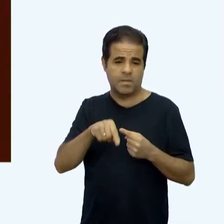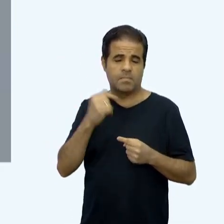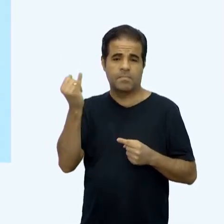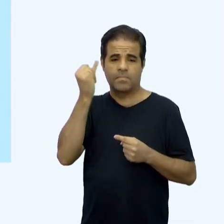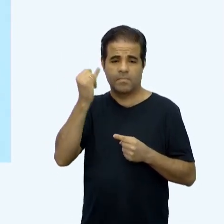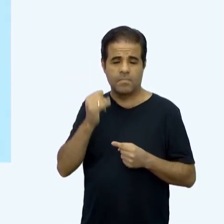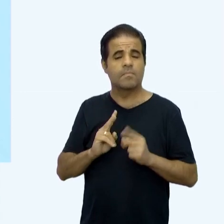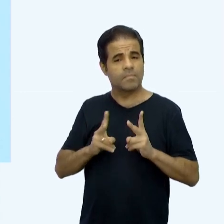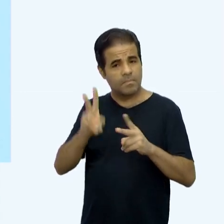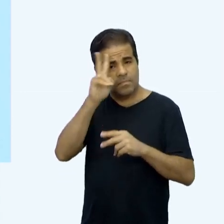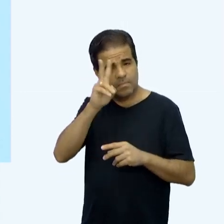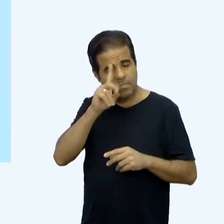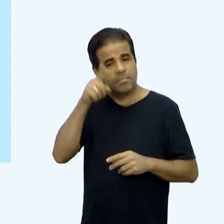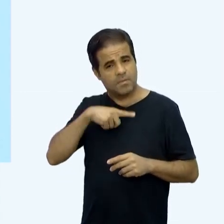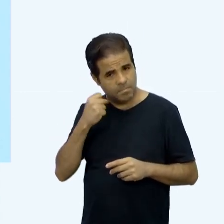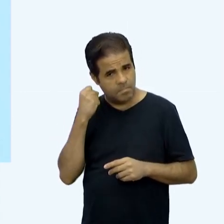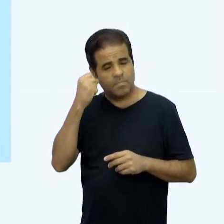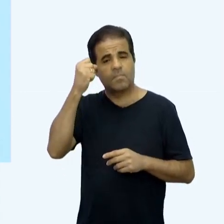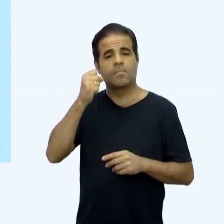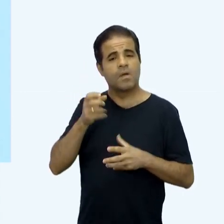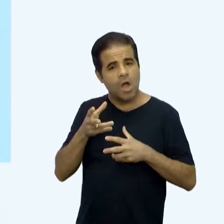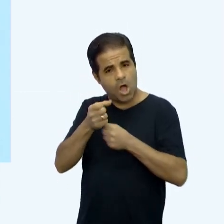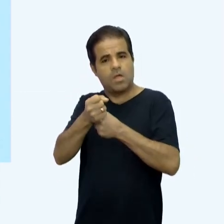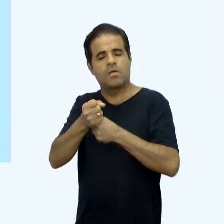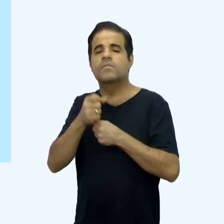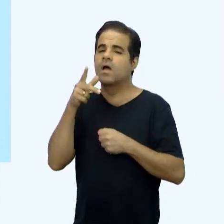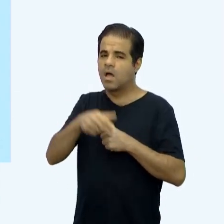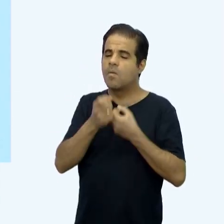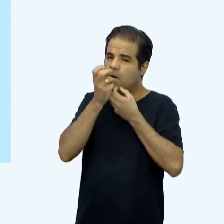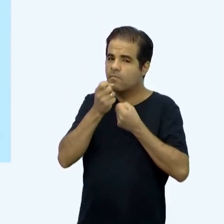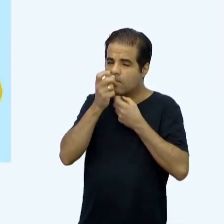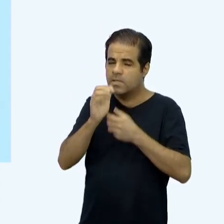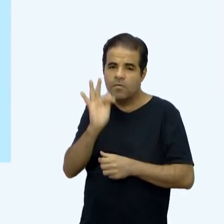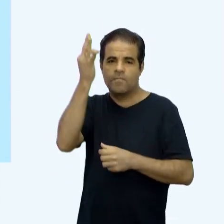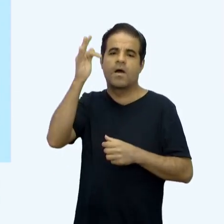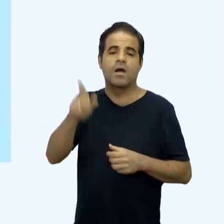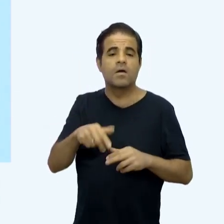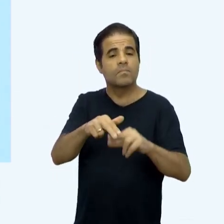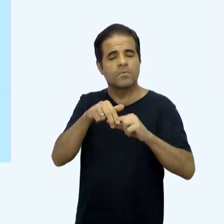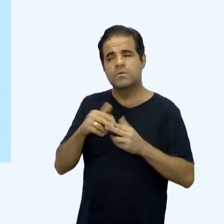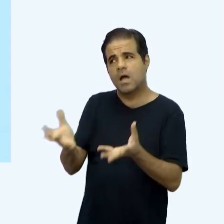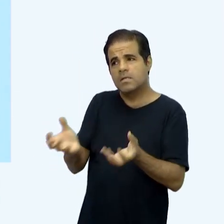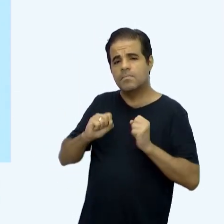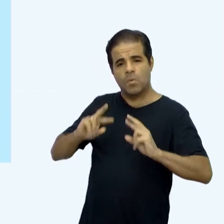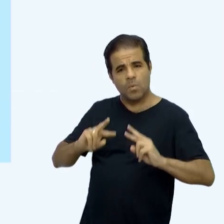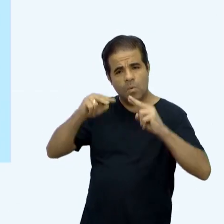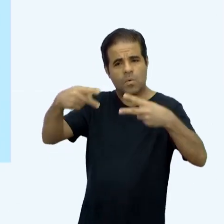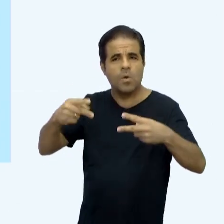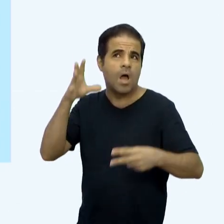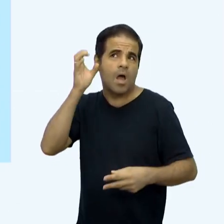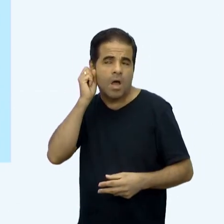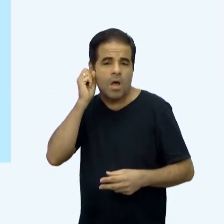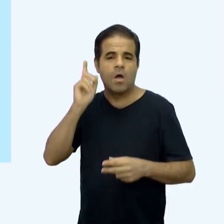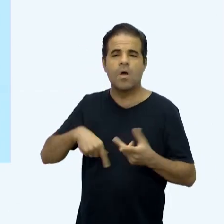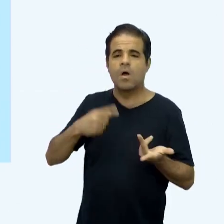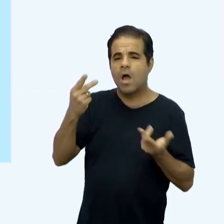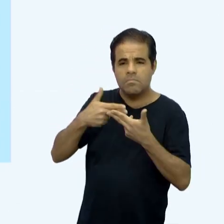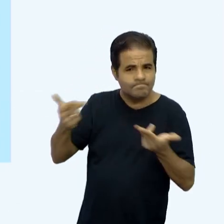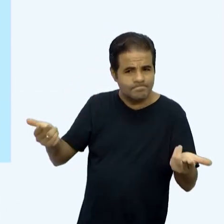importante lembrar que você tem o poder de frear uma informação falsa. Por isso, ao receber um link, um áudio ou um